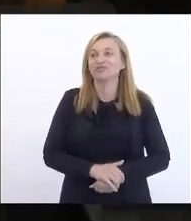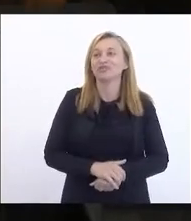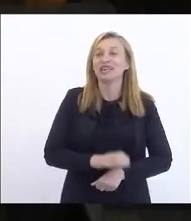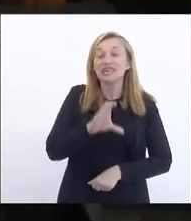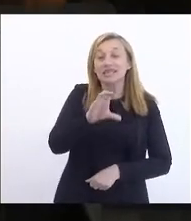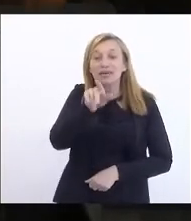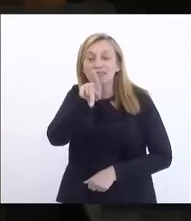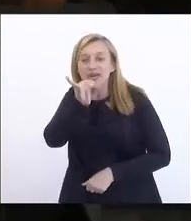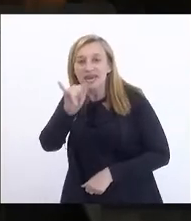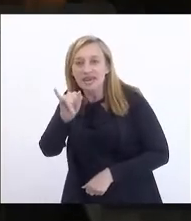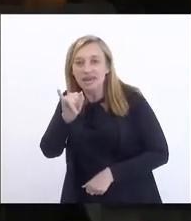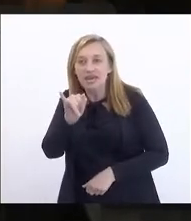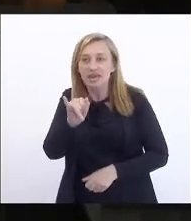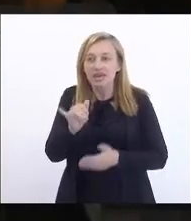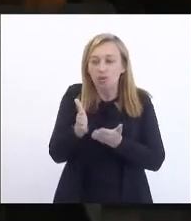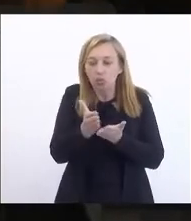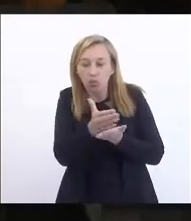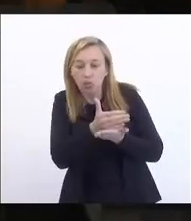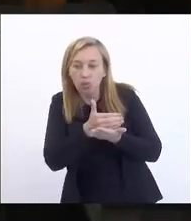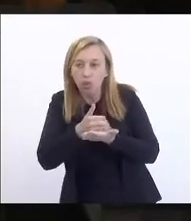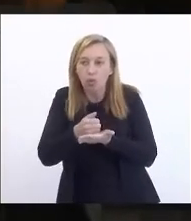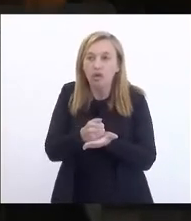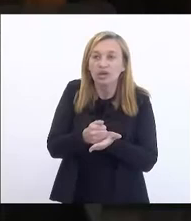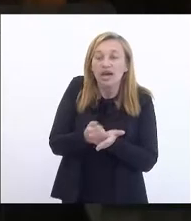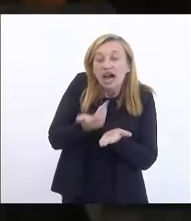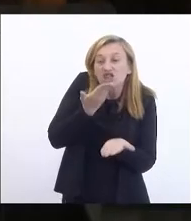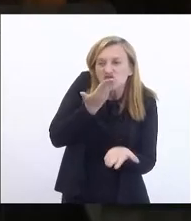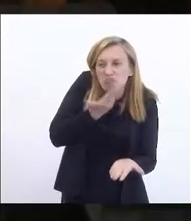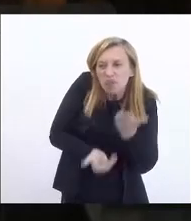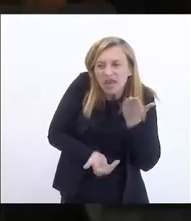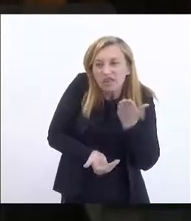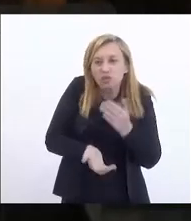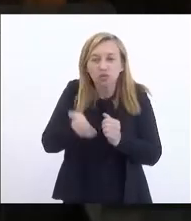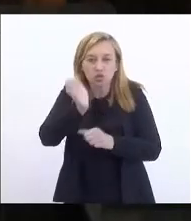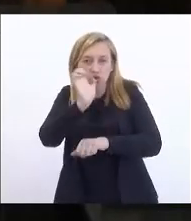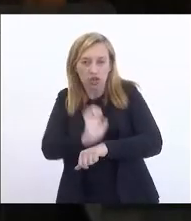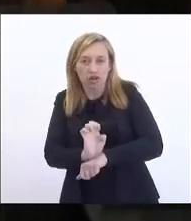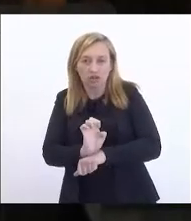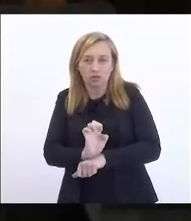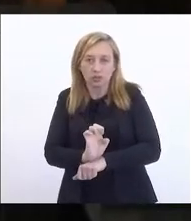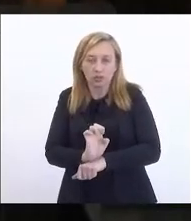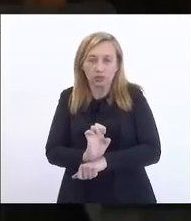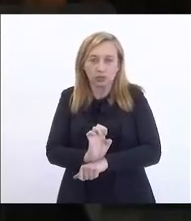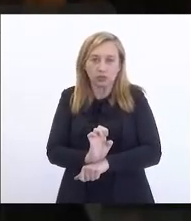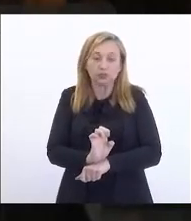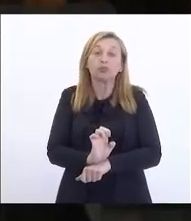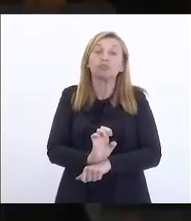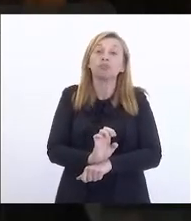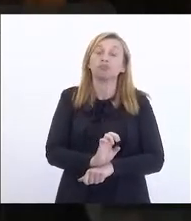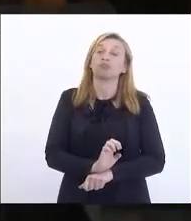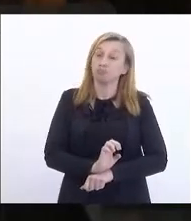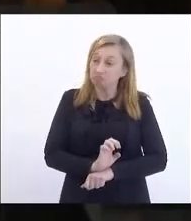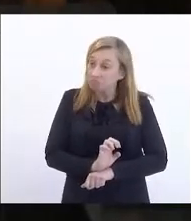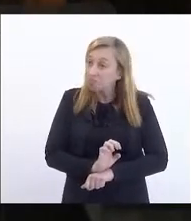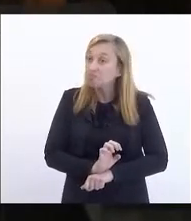CPI que apurou as perdas dos Estados, derivada